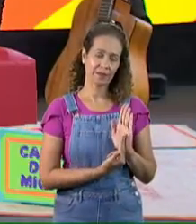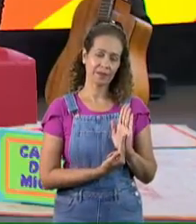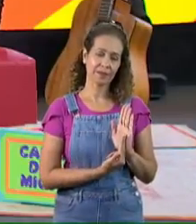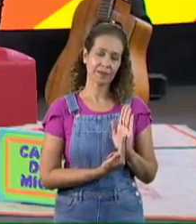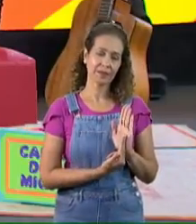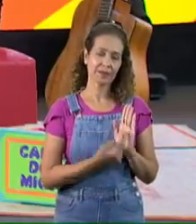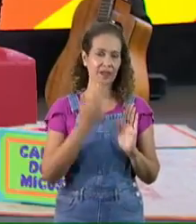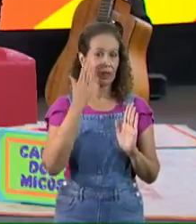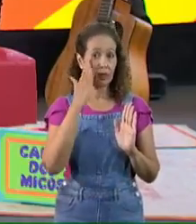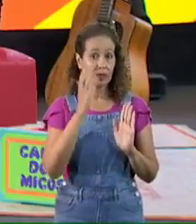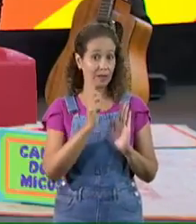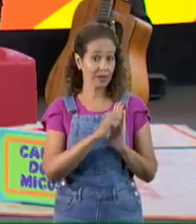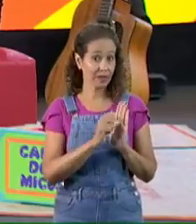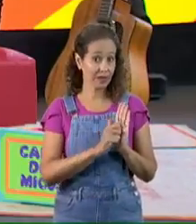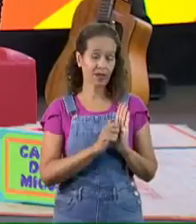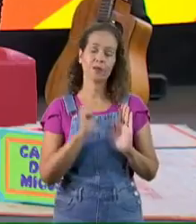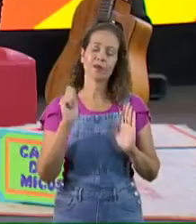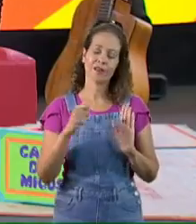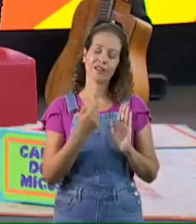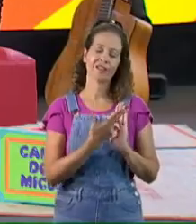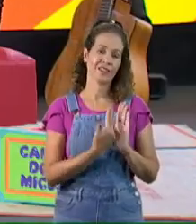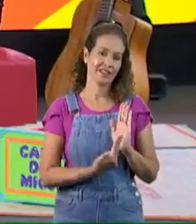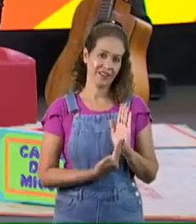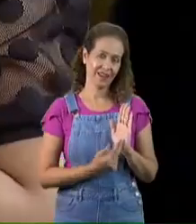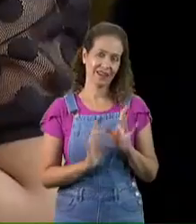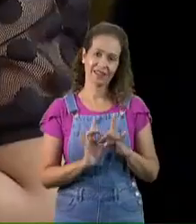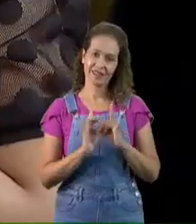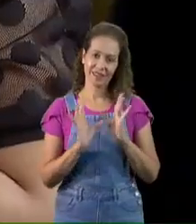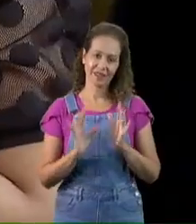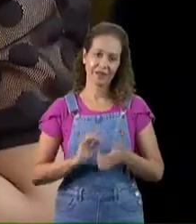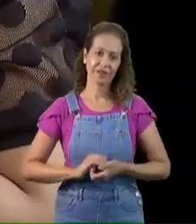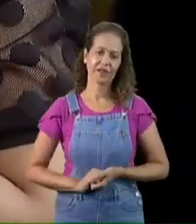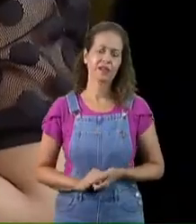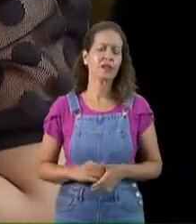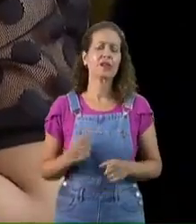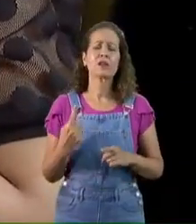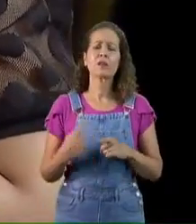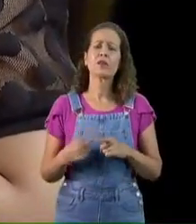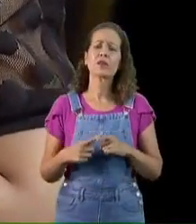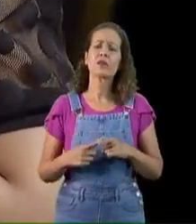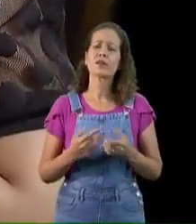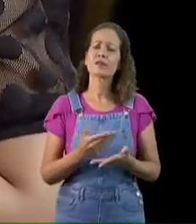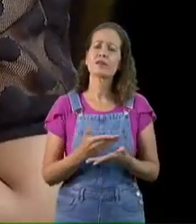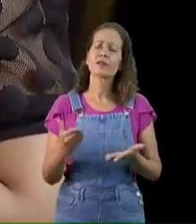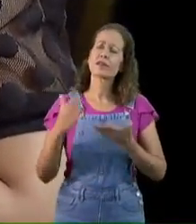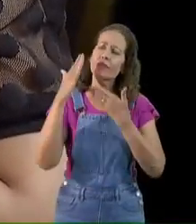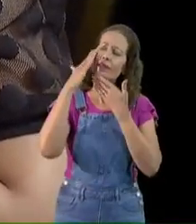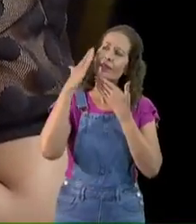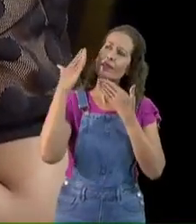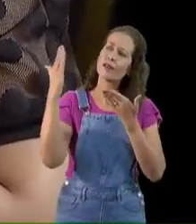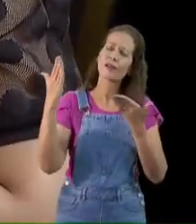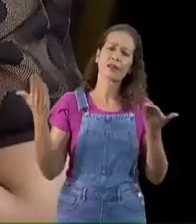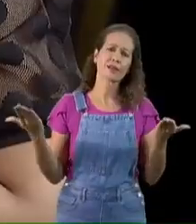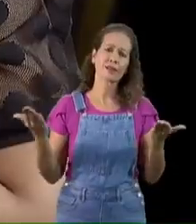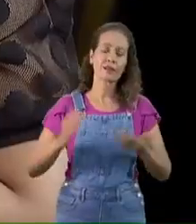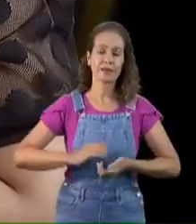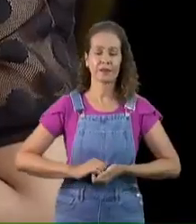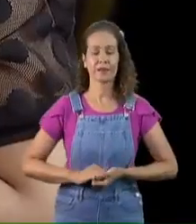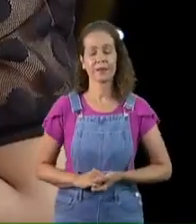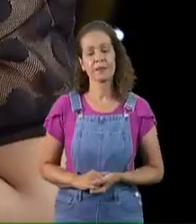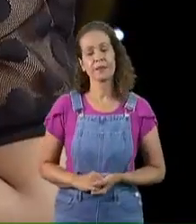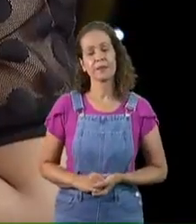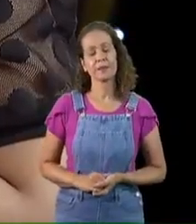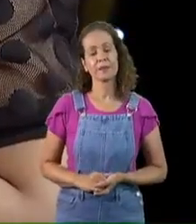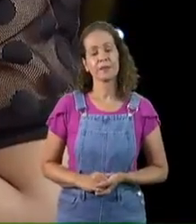quem não sabe escrever pode desenhar, o qual motivo você é grato. Vamos lá, pode fazer aí, vou contar o tempo